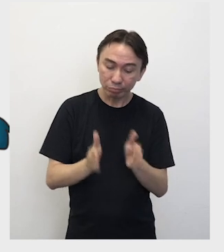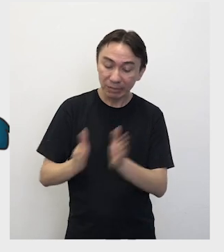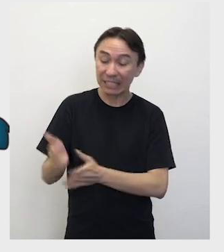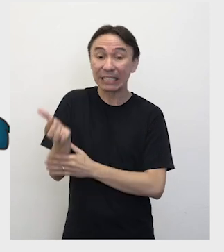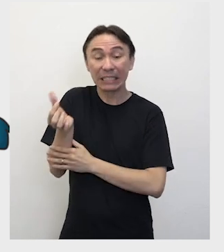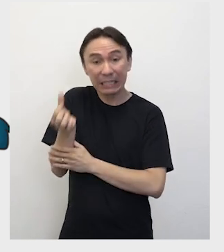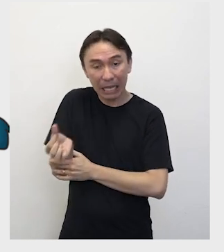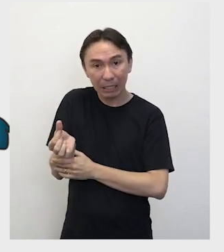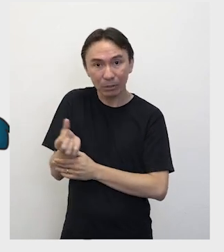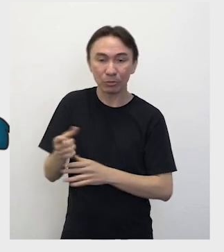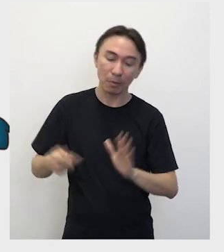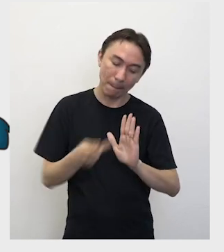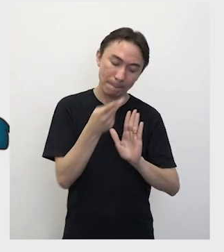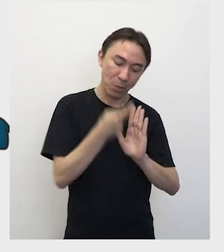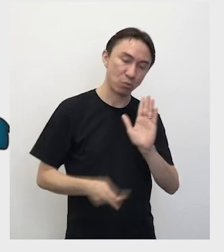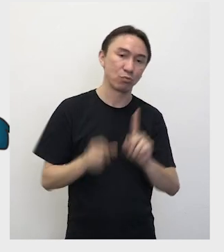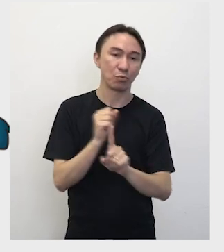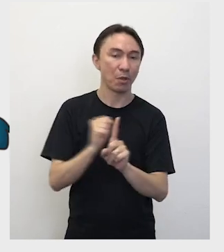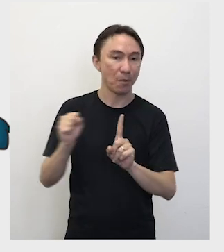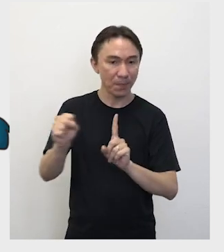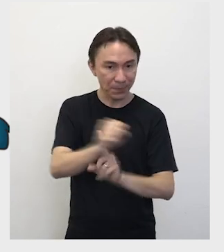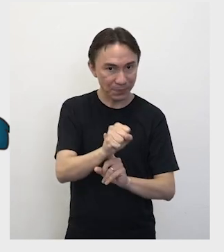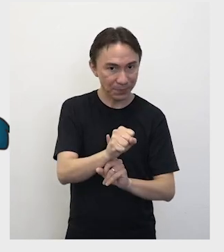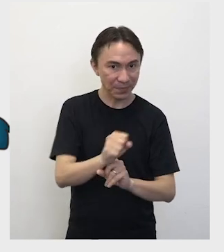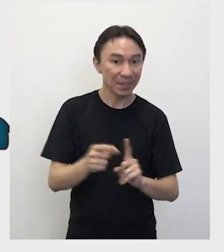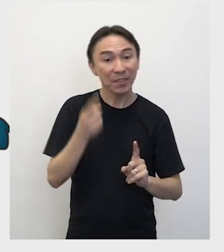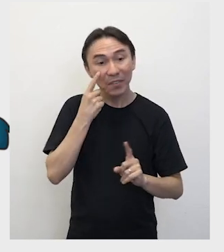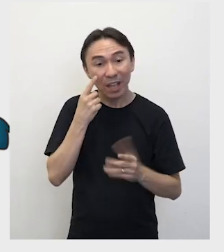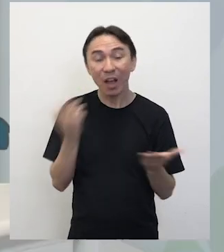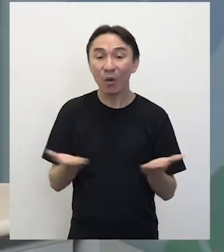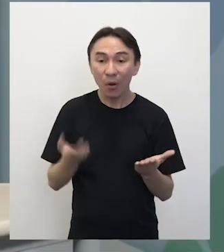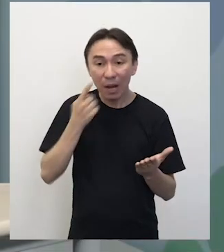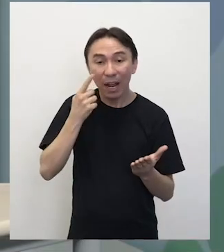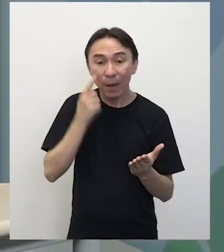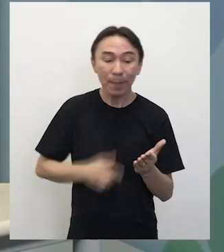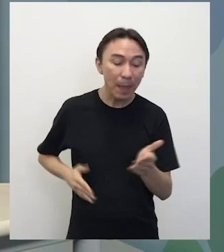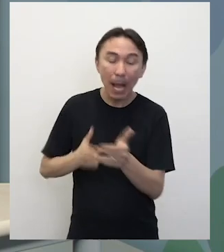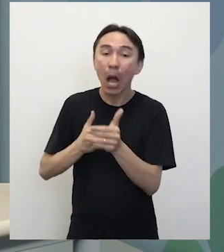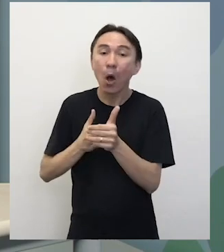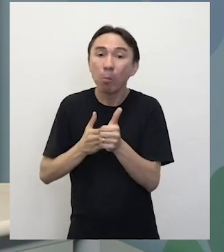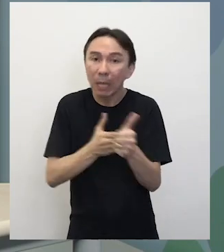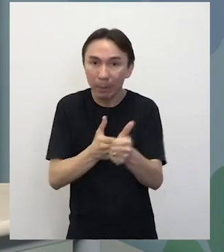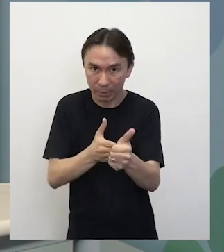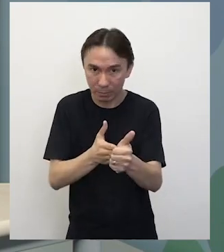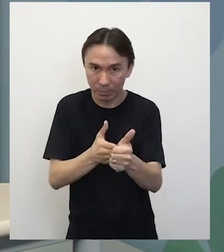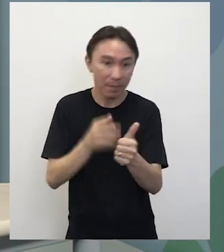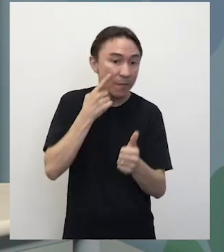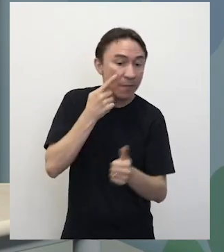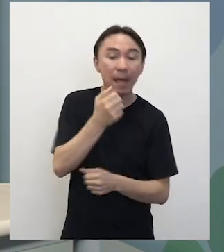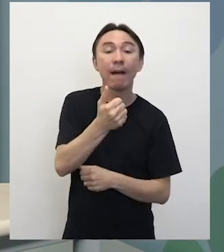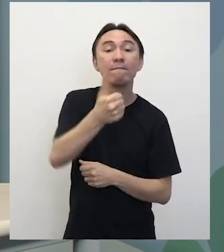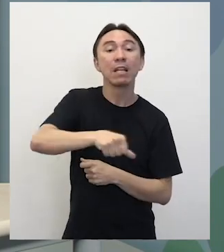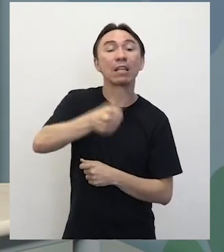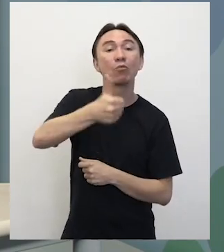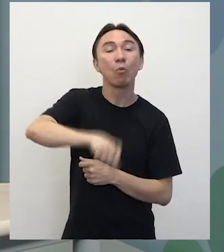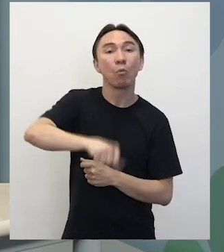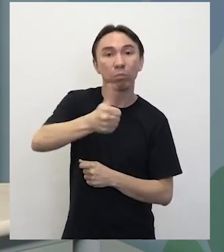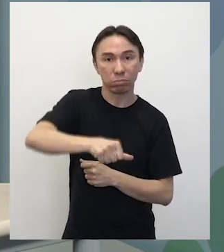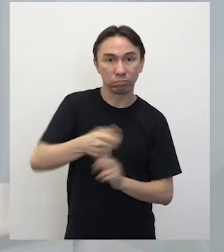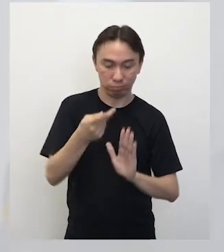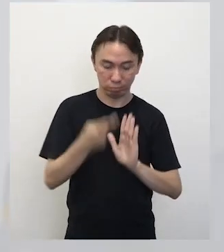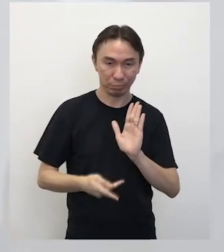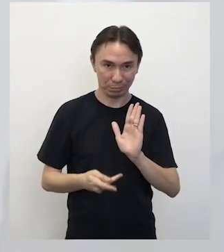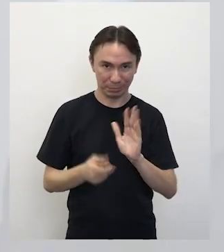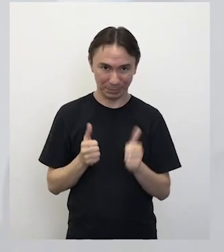vai ver agora é acompanhamento e avaliação do projeto. Nesse encontro, pessoal, nós vamos estimular